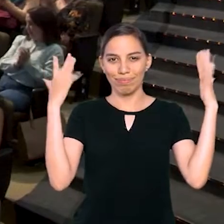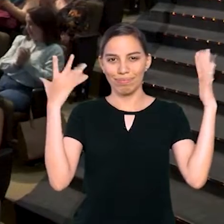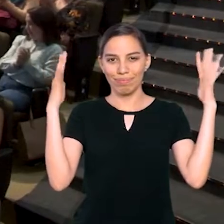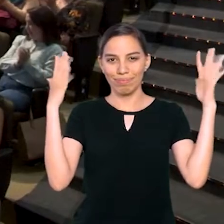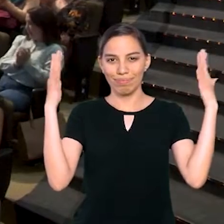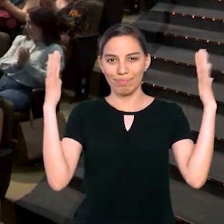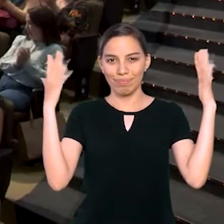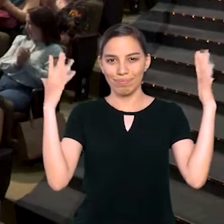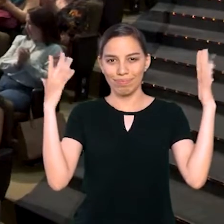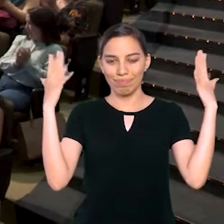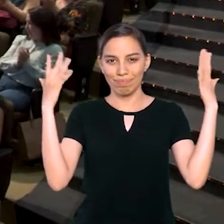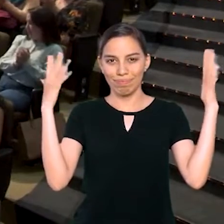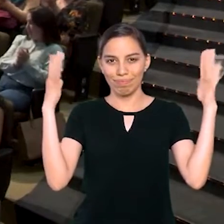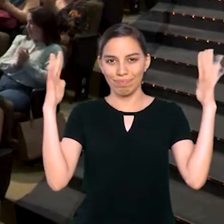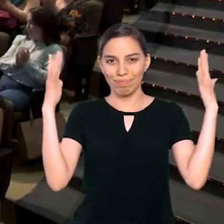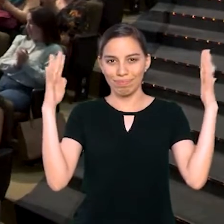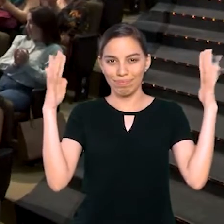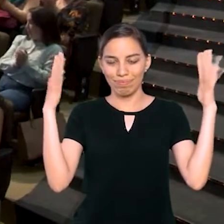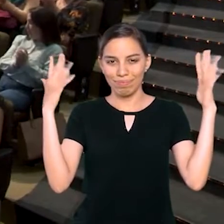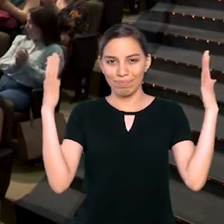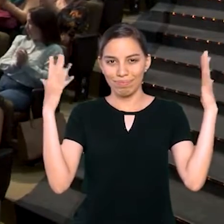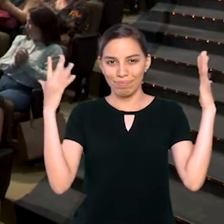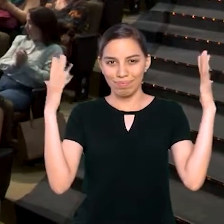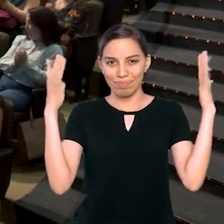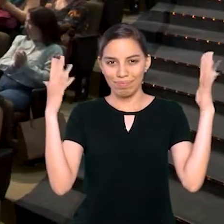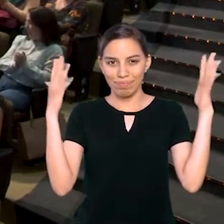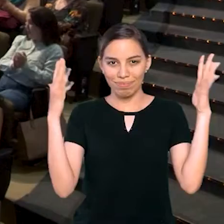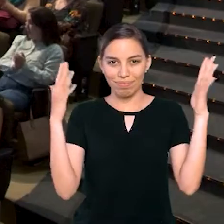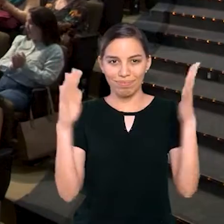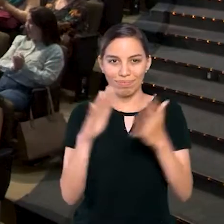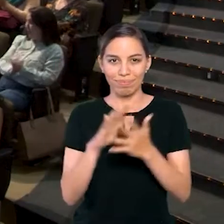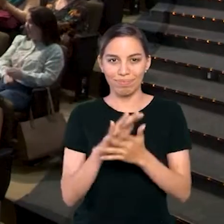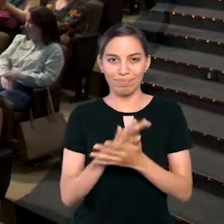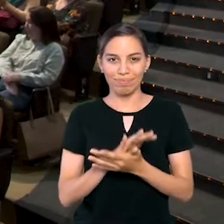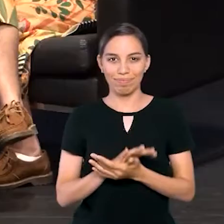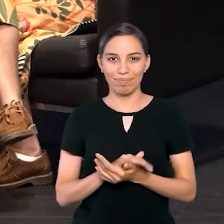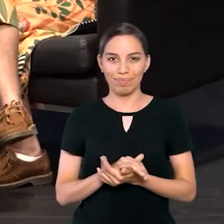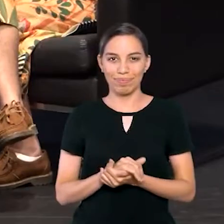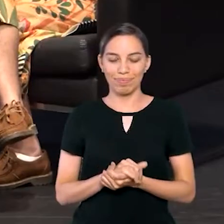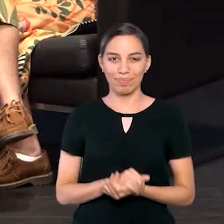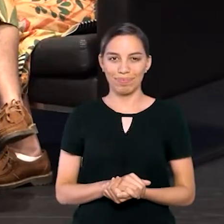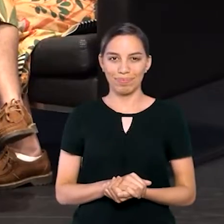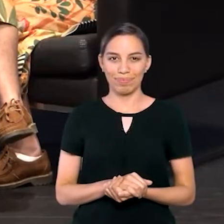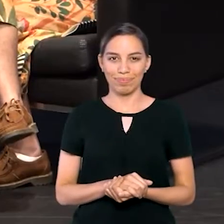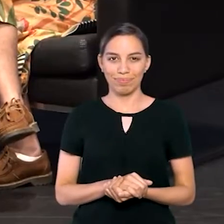Ailton puxa os aplausos e a plateia se junta a ele em peso.